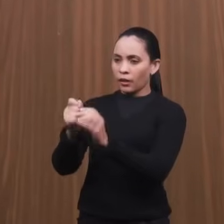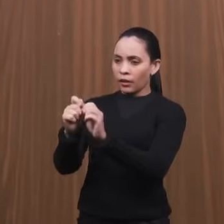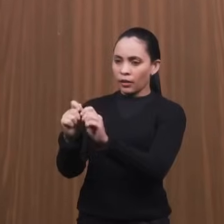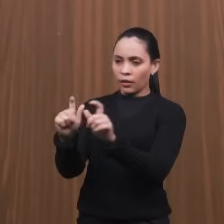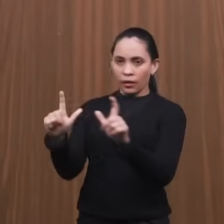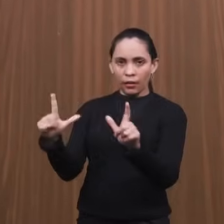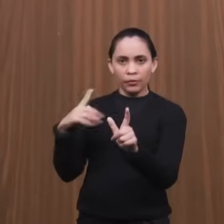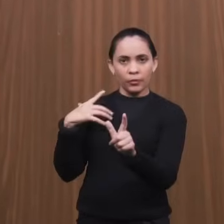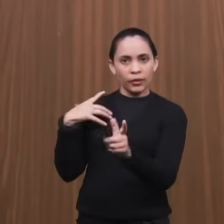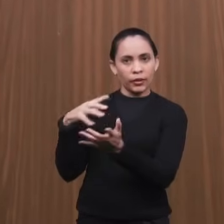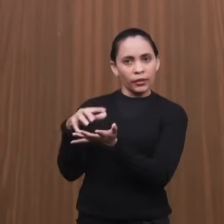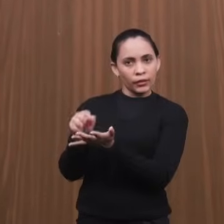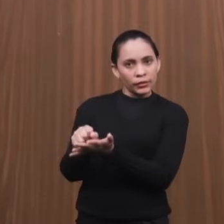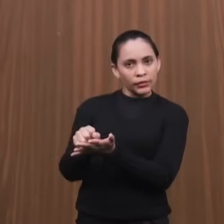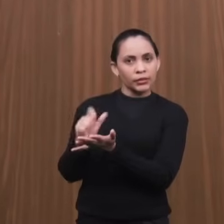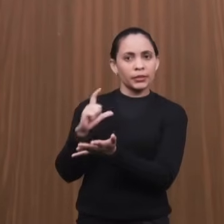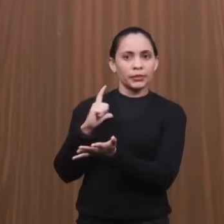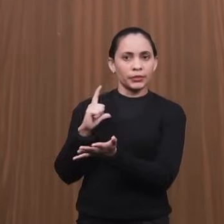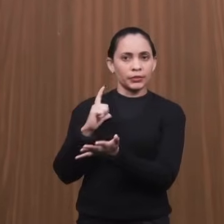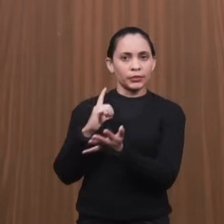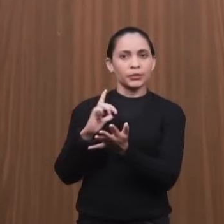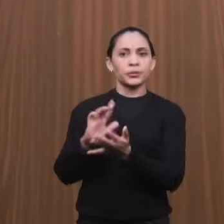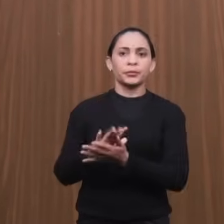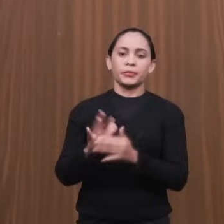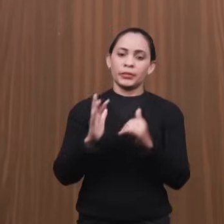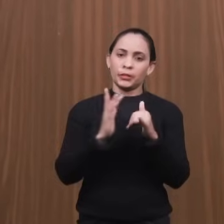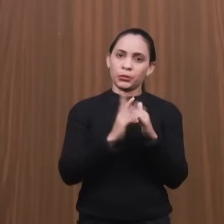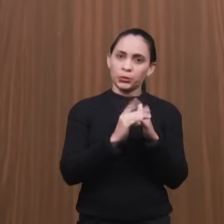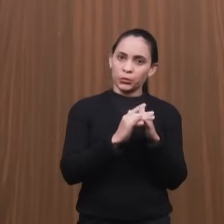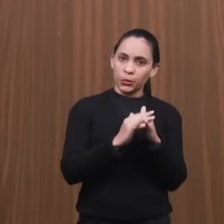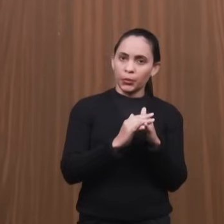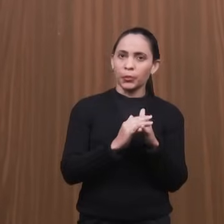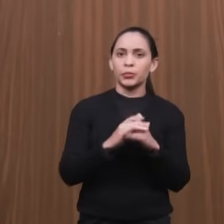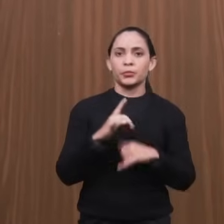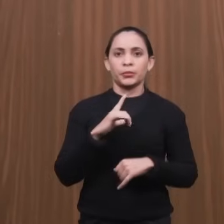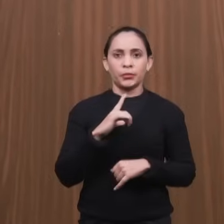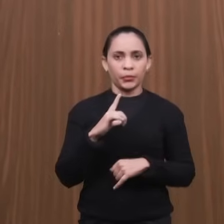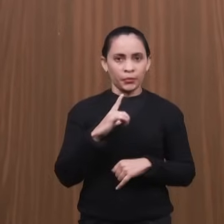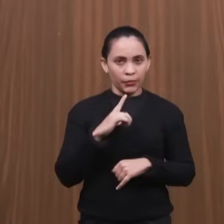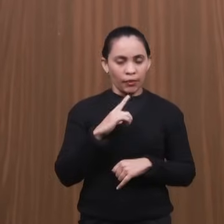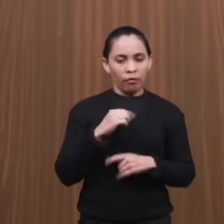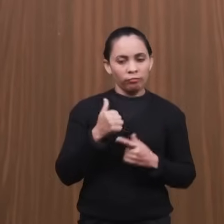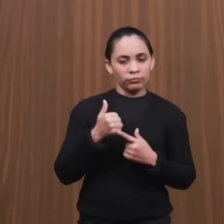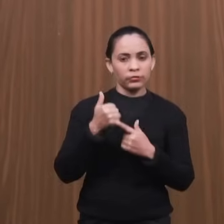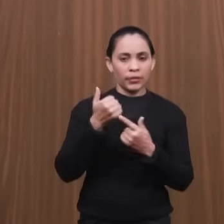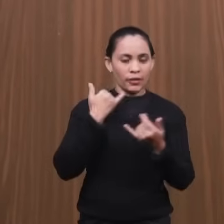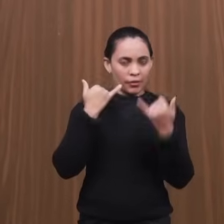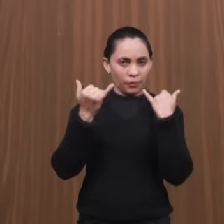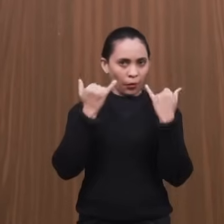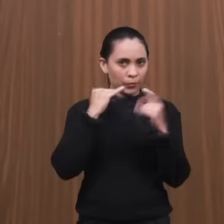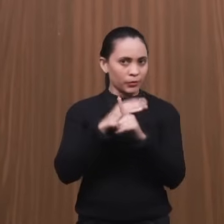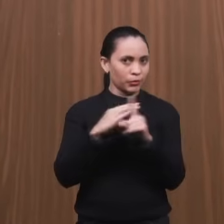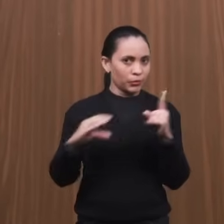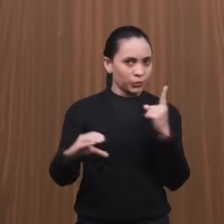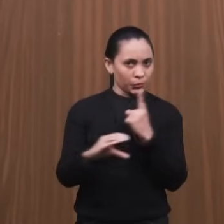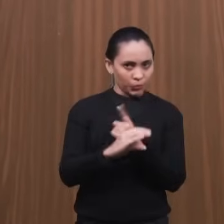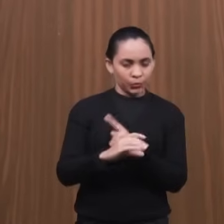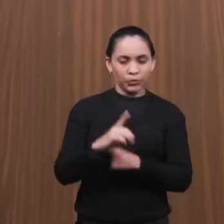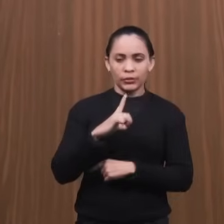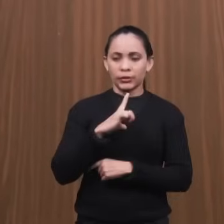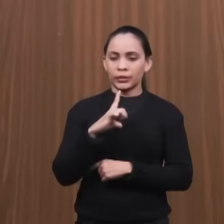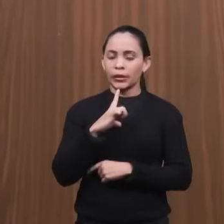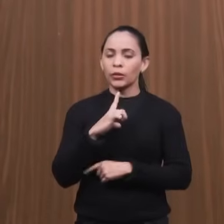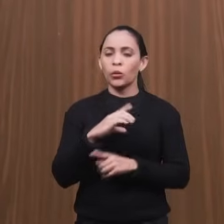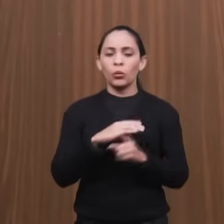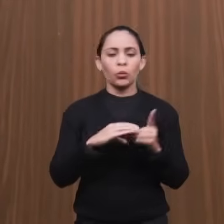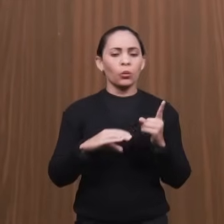a inscrição no nosso canal do YouTube, para receber as informações dos nossos cultos. Temos